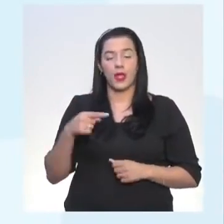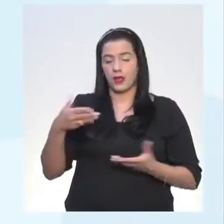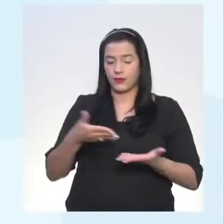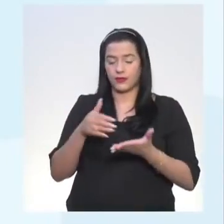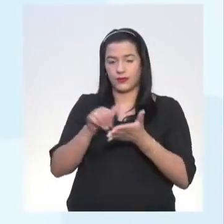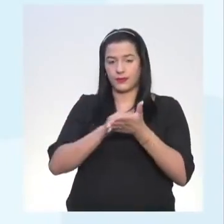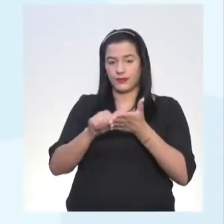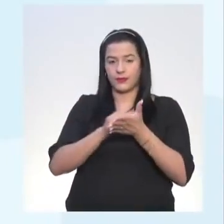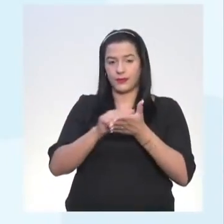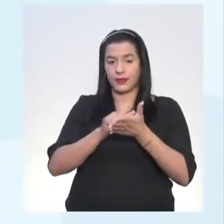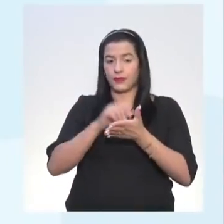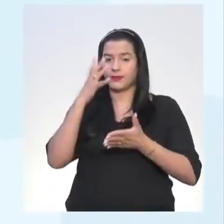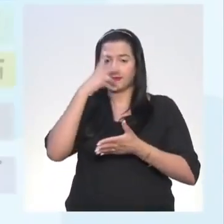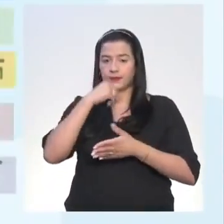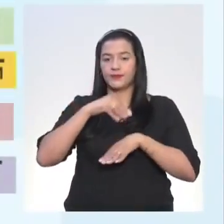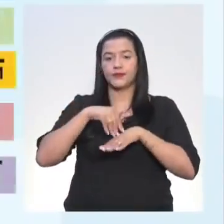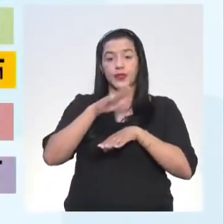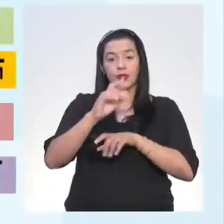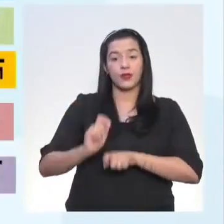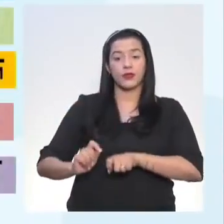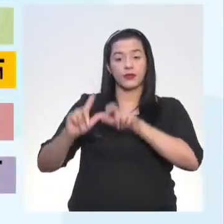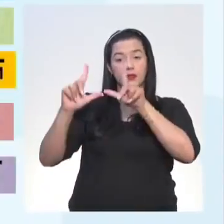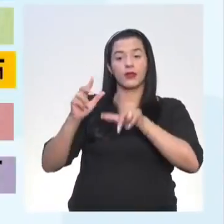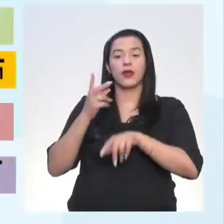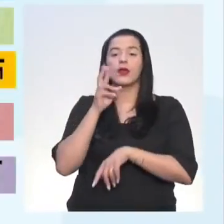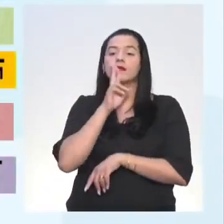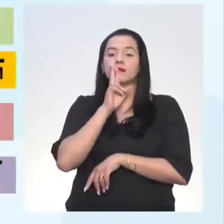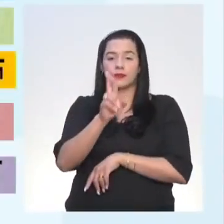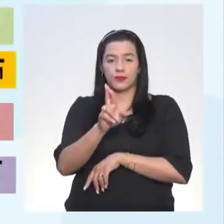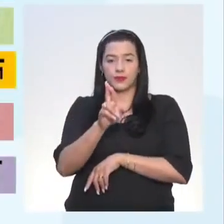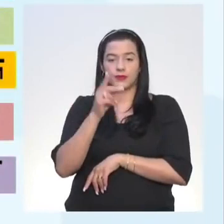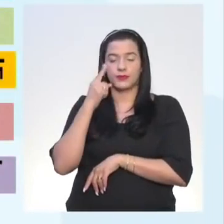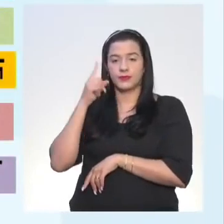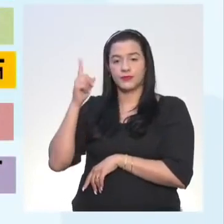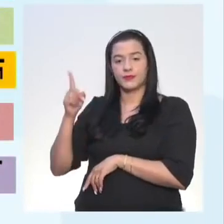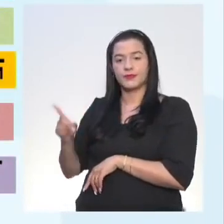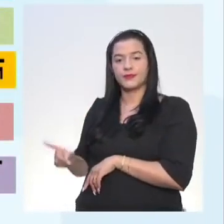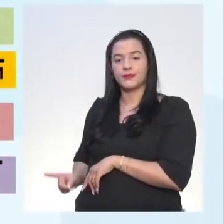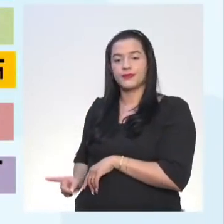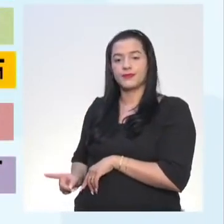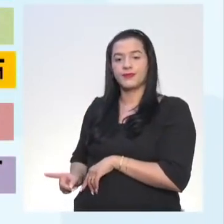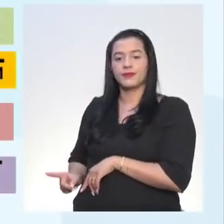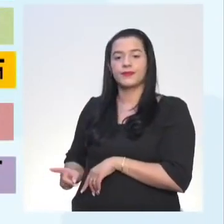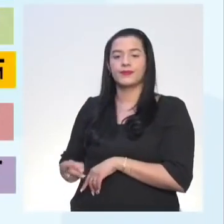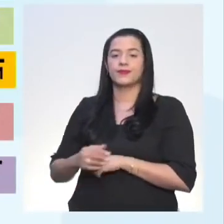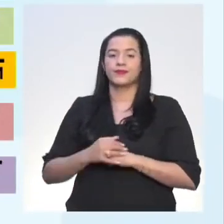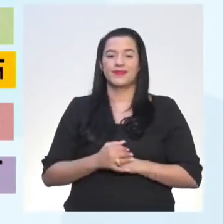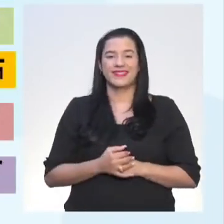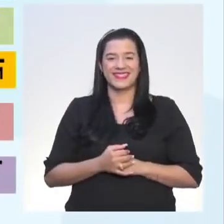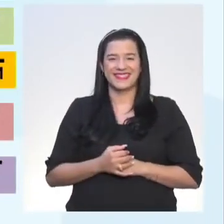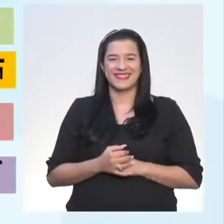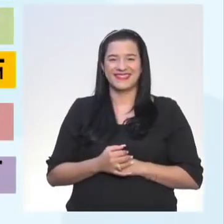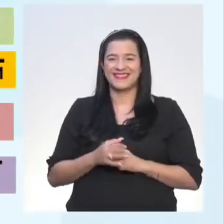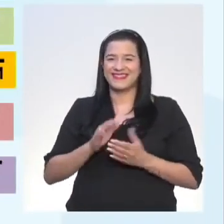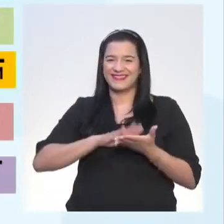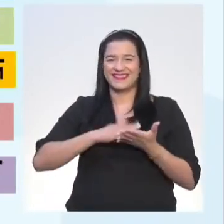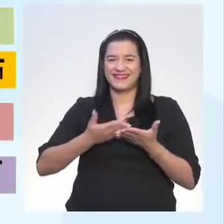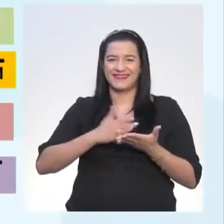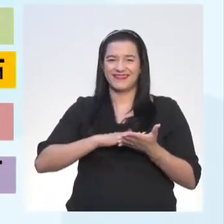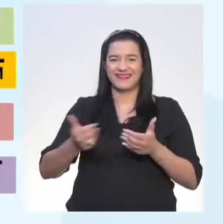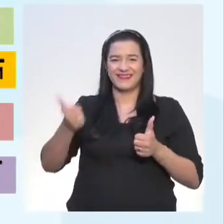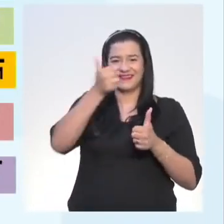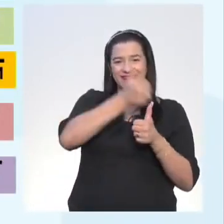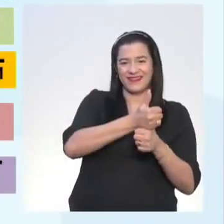mais bonitinho isso daqui, e eu vou subir para vocês aí, ó, do ladinho. Será que cobriu? Não cobriu a intérprete, né? Tava preocupado com isso, já fez esse